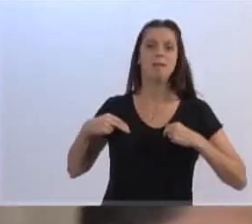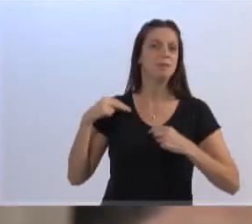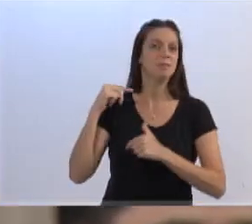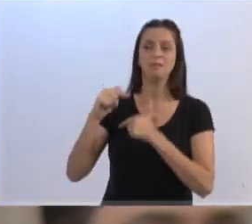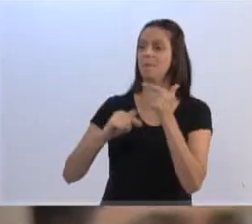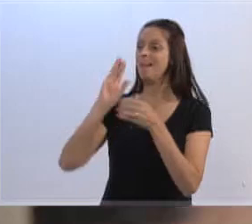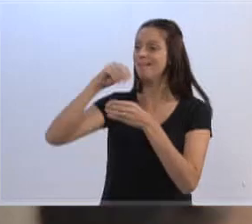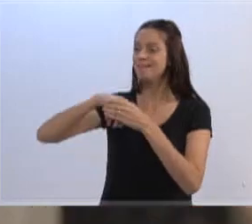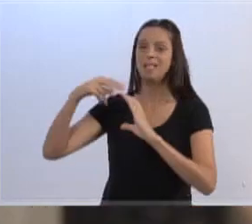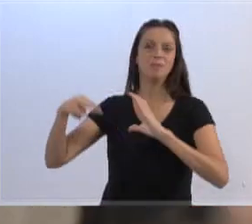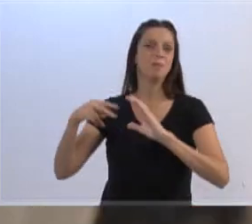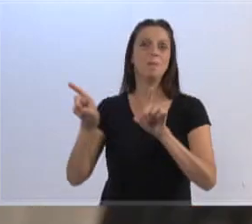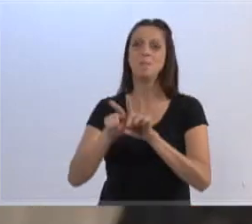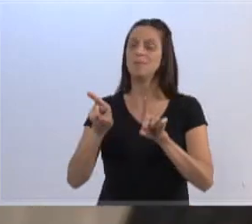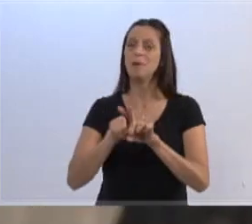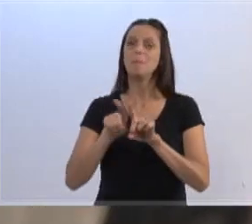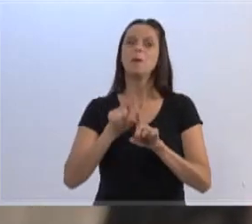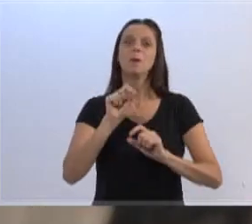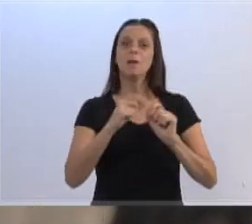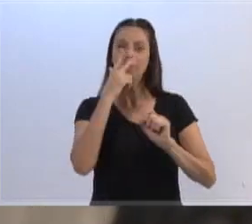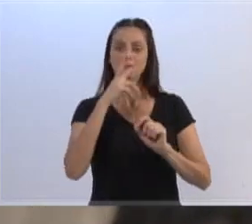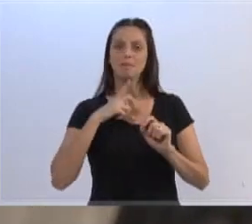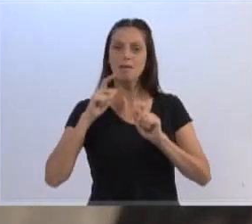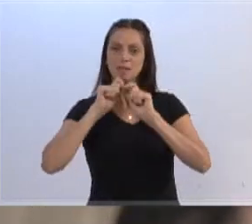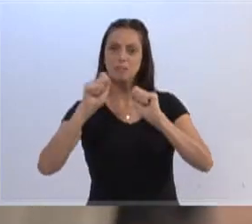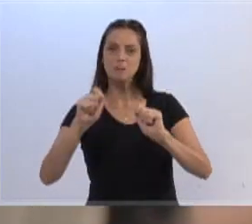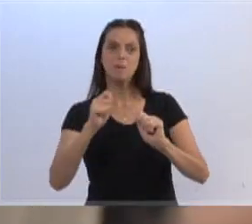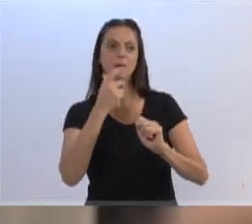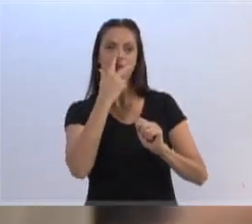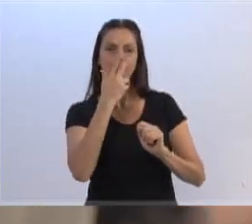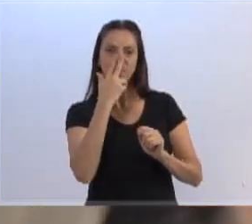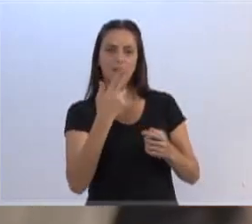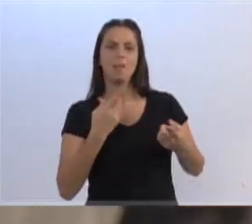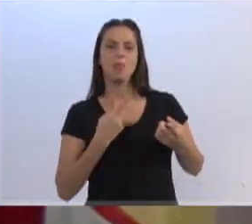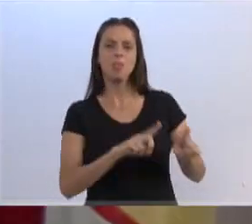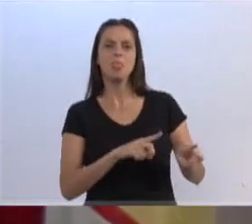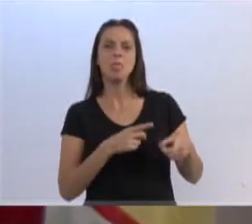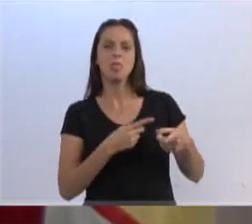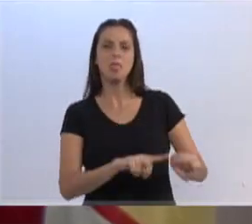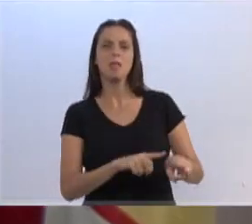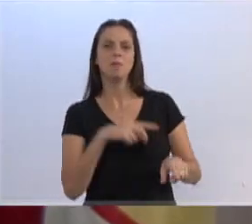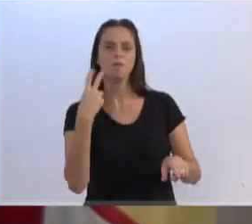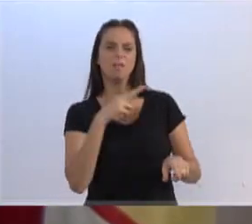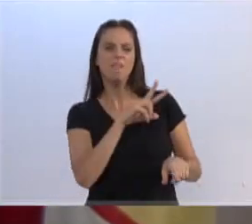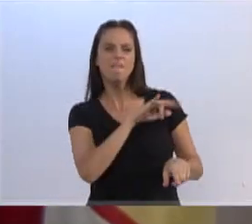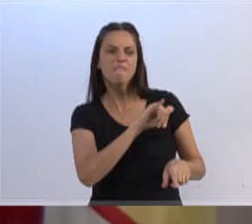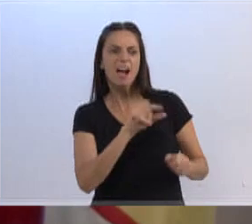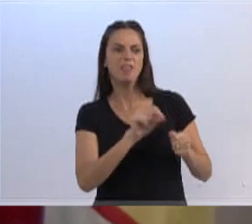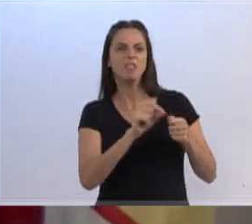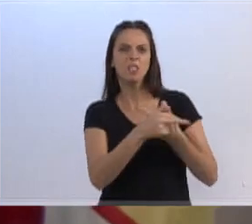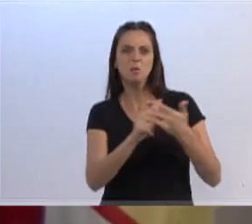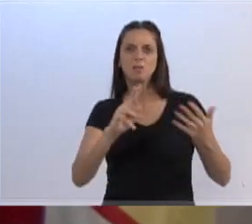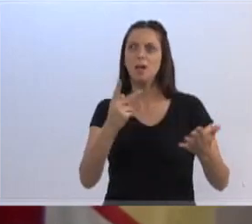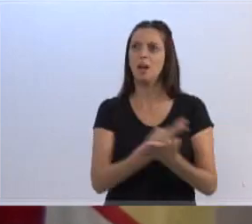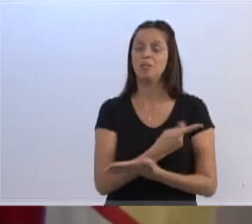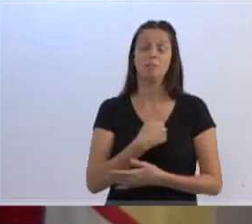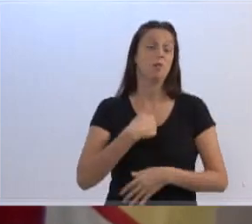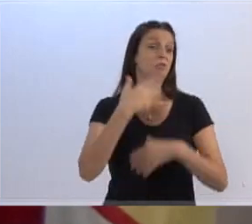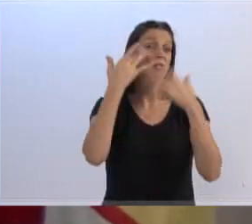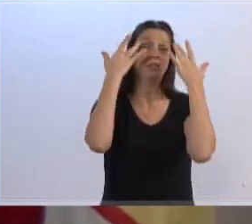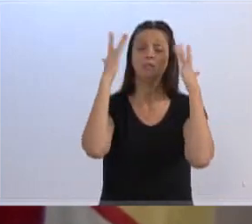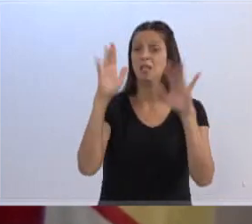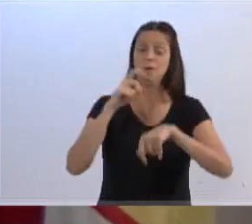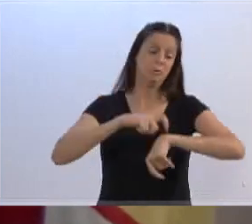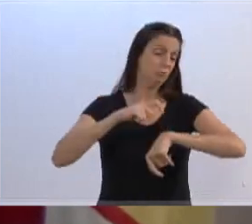próprio vereador que instiga que ele faça isso. Obrigado. Bem, eu já nem sei mais o tempo que eu tenho